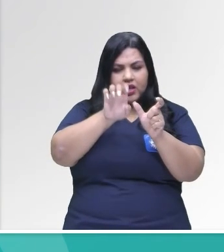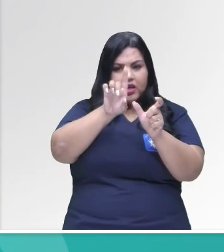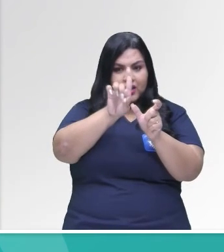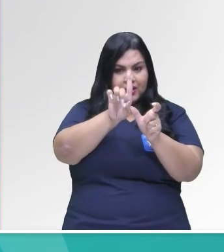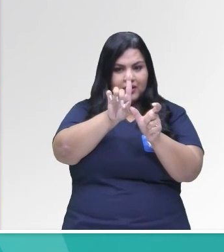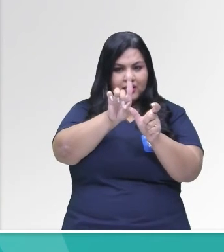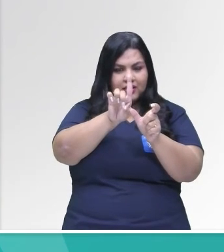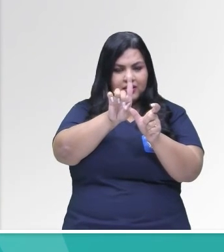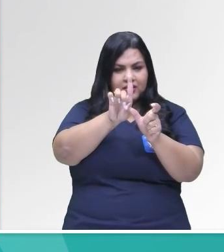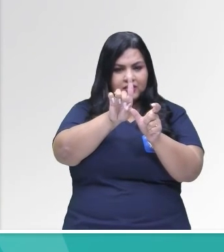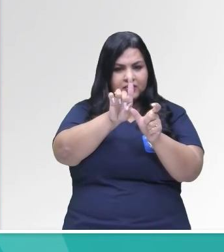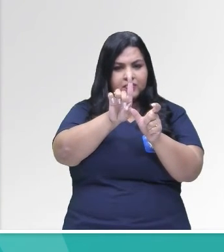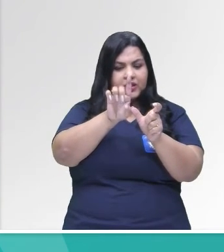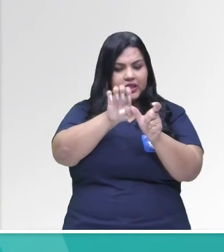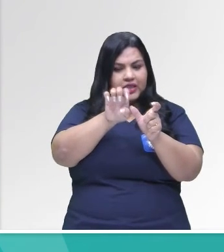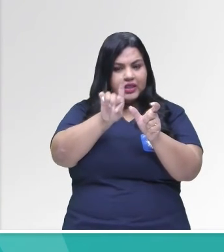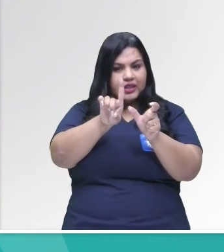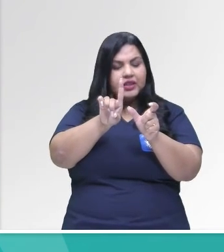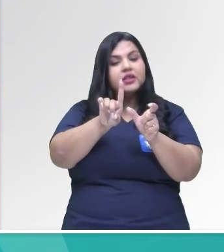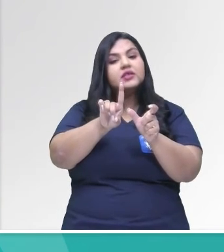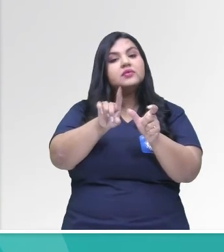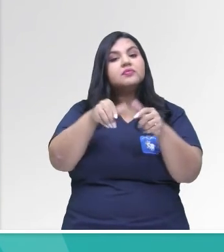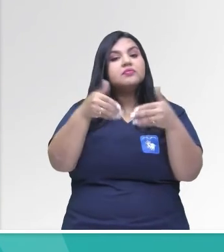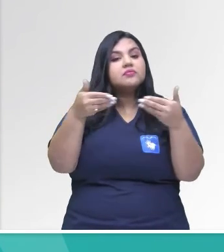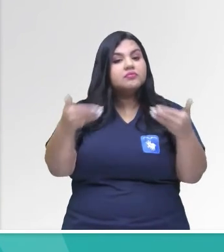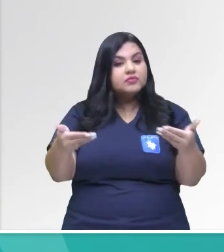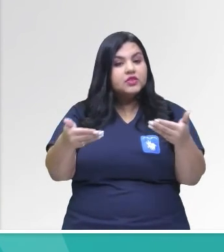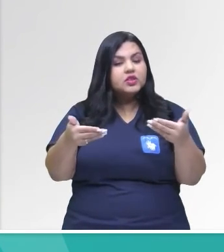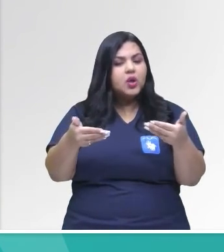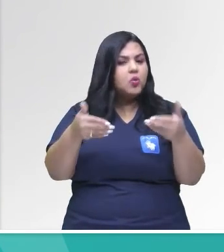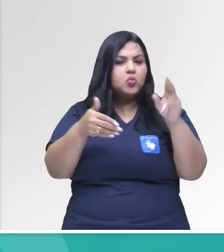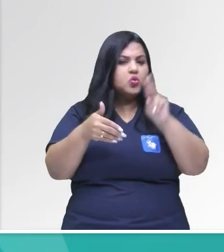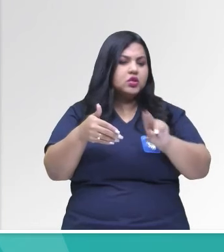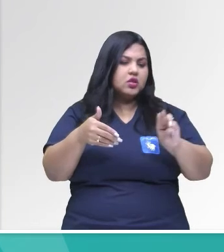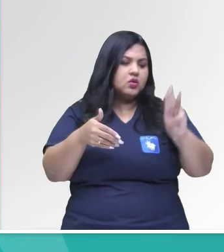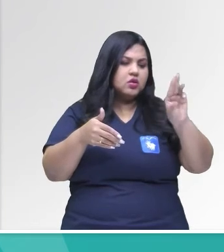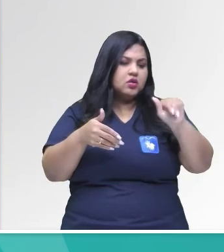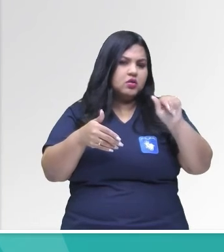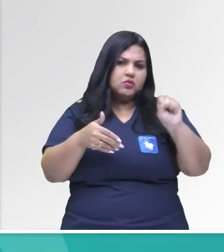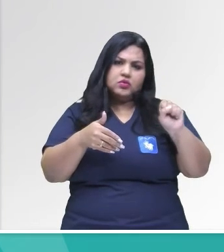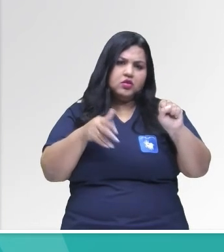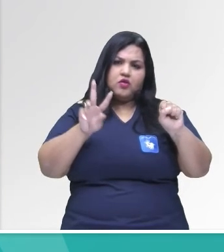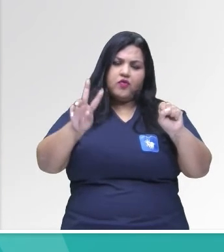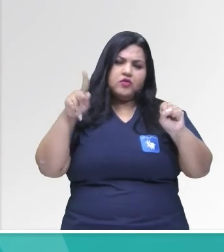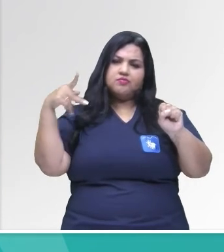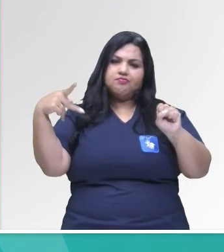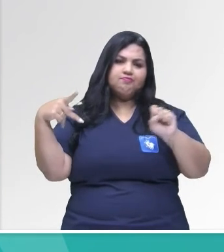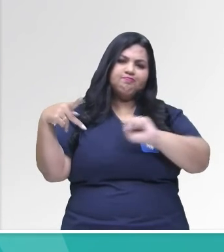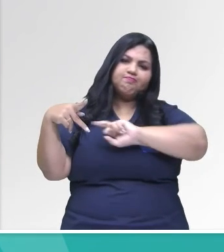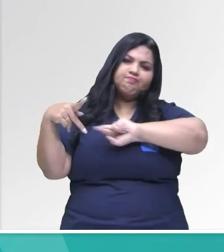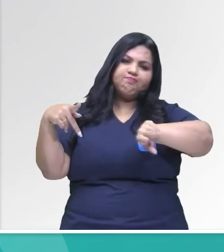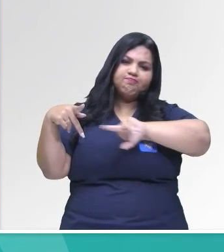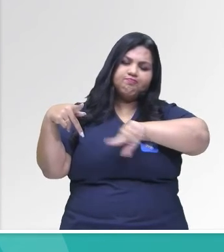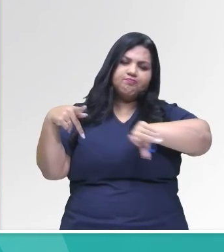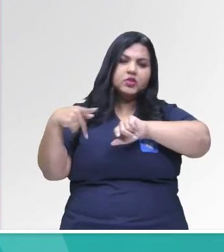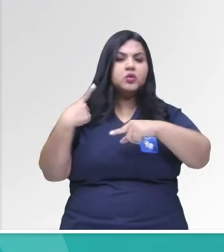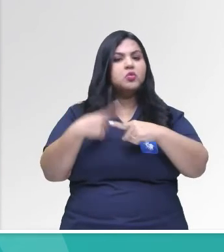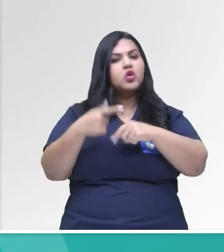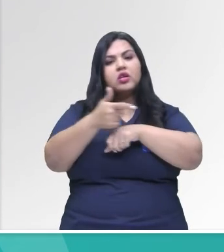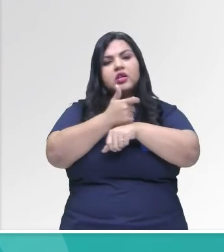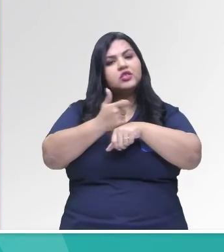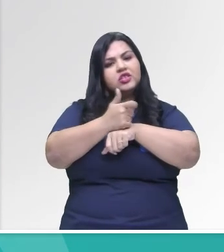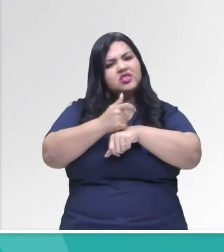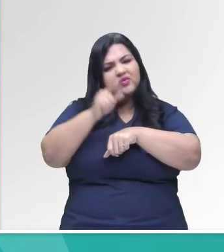ed, existe isso. E aí, que eu não posso considerar isso voz passiva, porque adjetivo não é